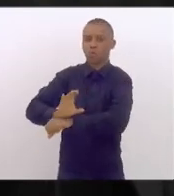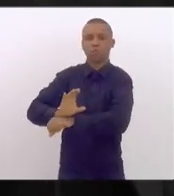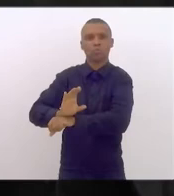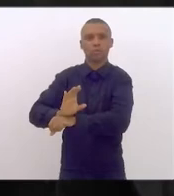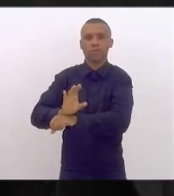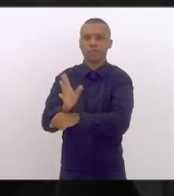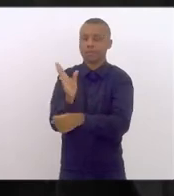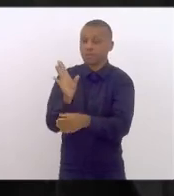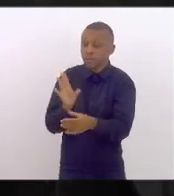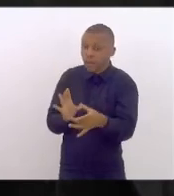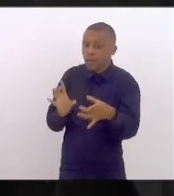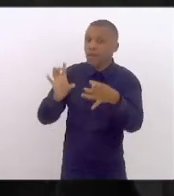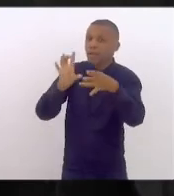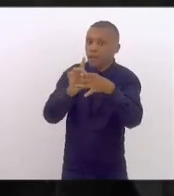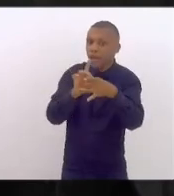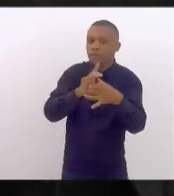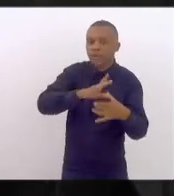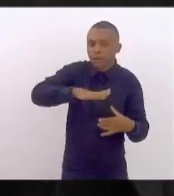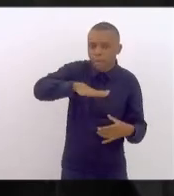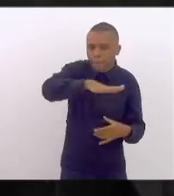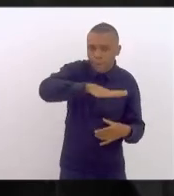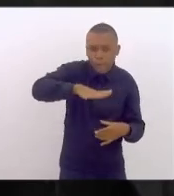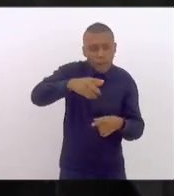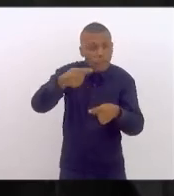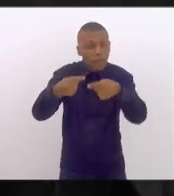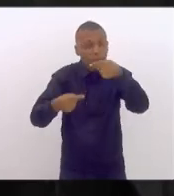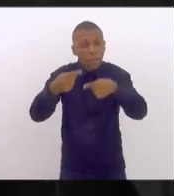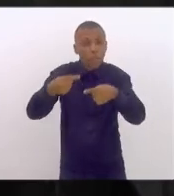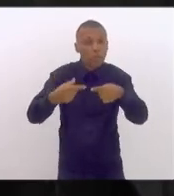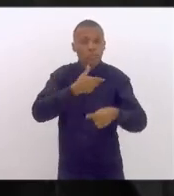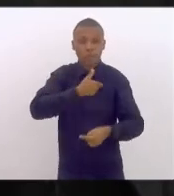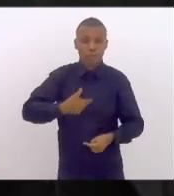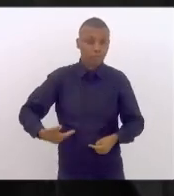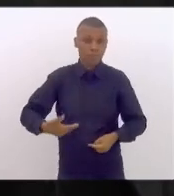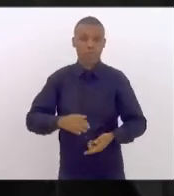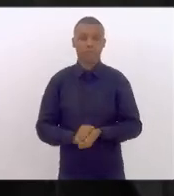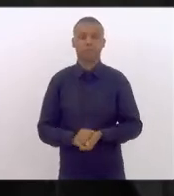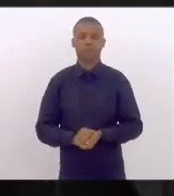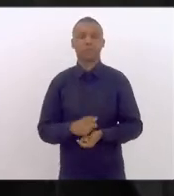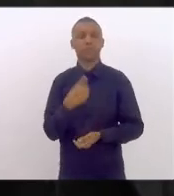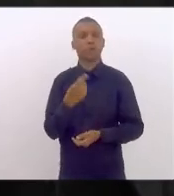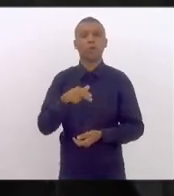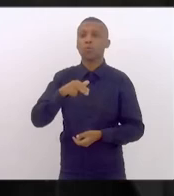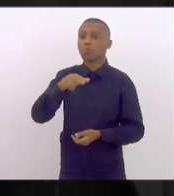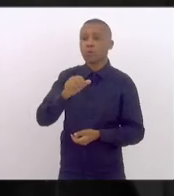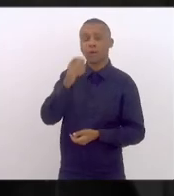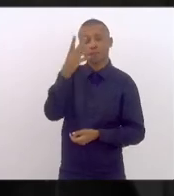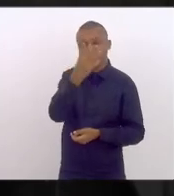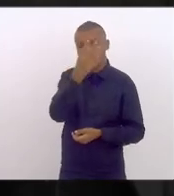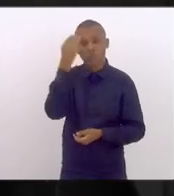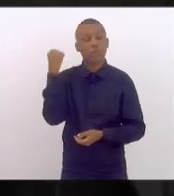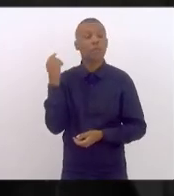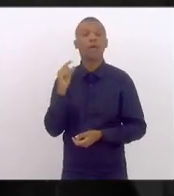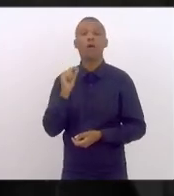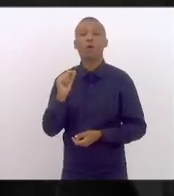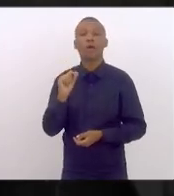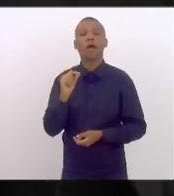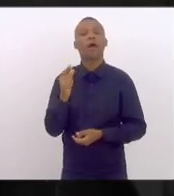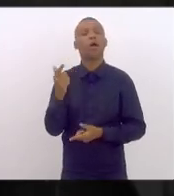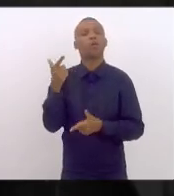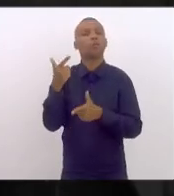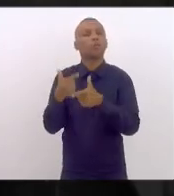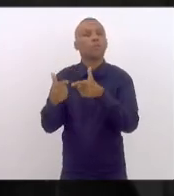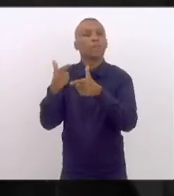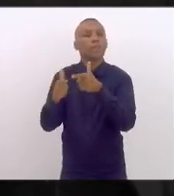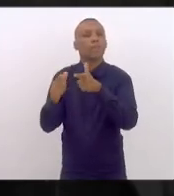perpassa todas as políticas públicas jamais esquecendo da questão